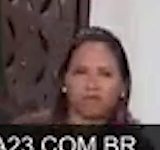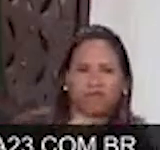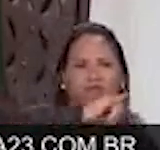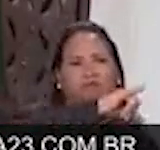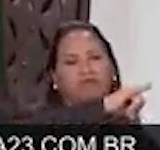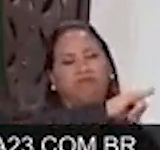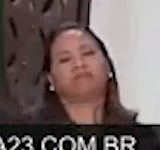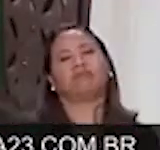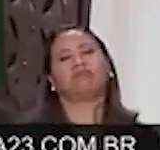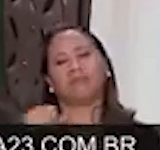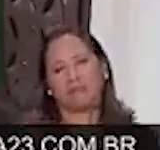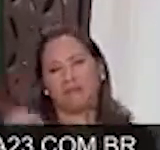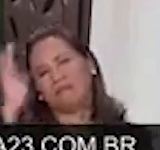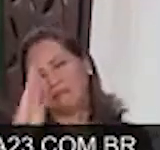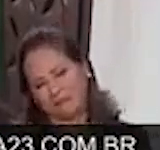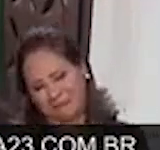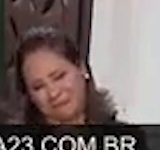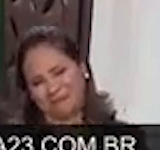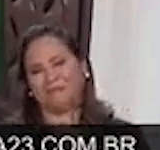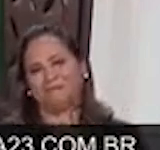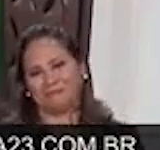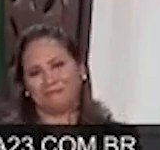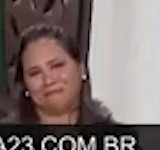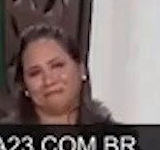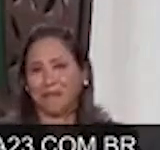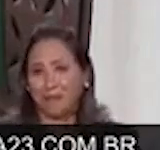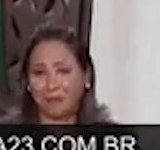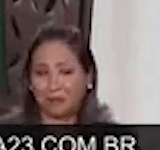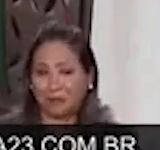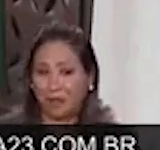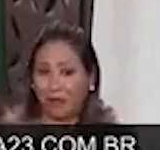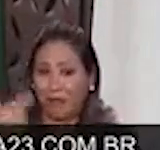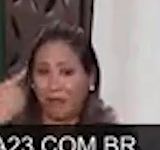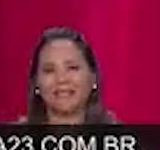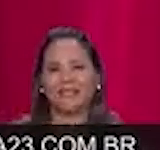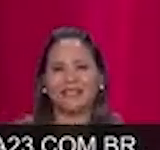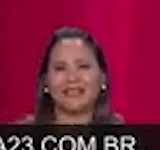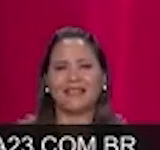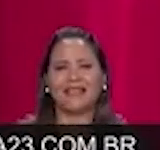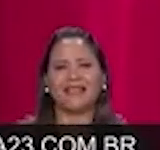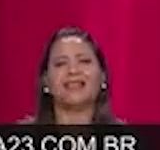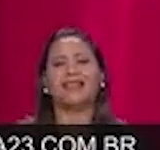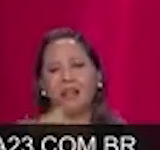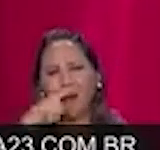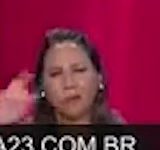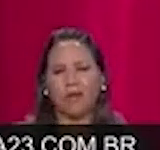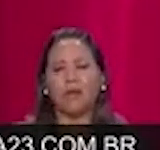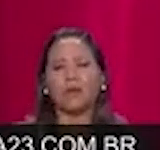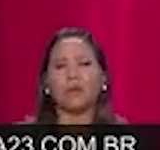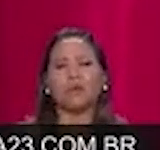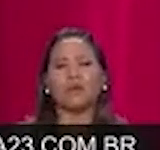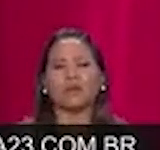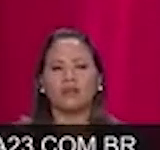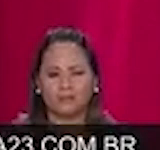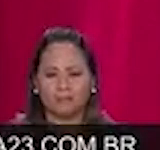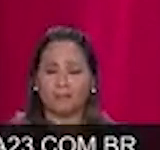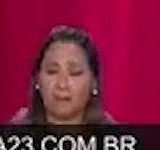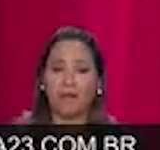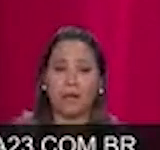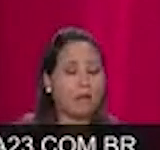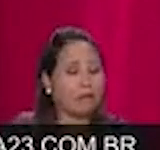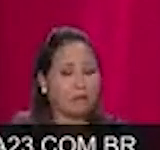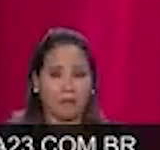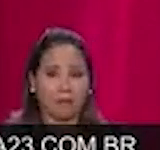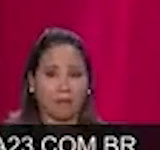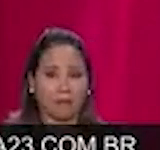O conflito militar no país europeu invadido pela Rússia foi um dos temas centrais da reunião. No mês passado, o brasileiro foi alvo de críticas ao acusar os Estados Unidos de encorajar a guerra.